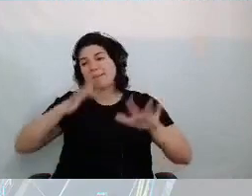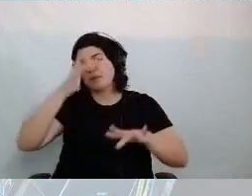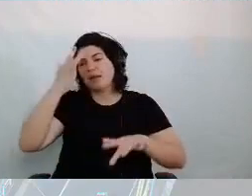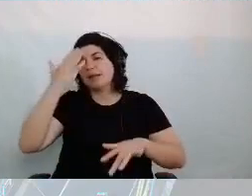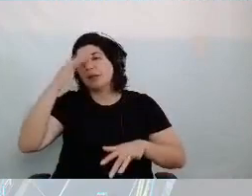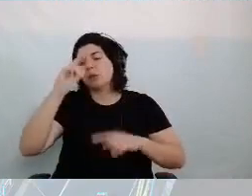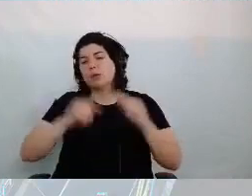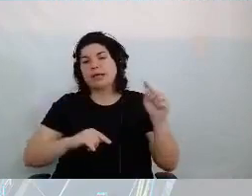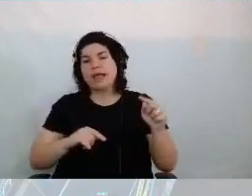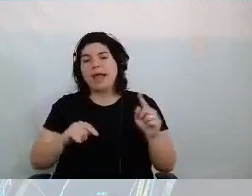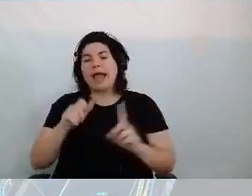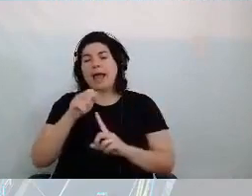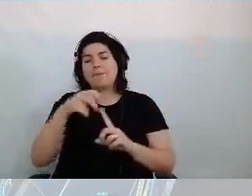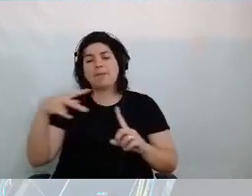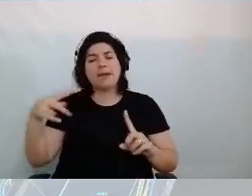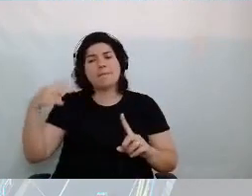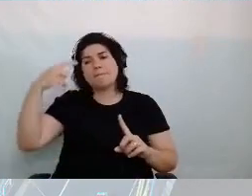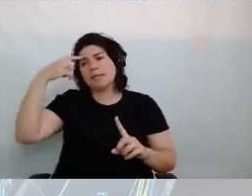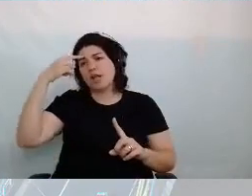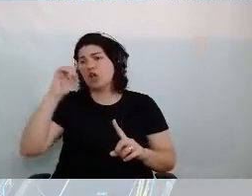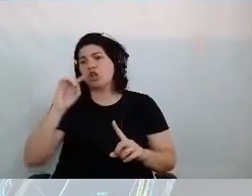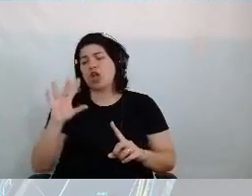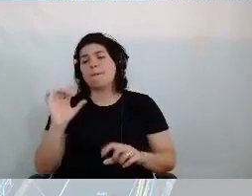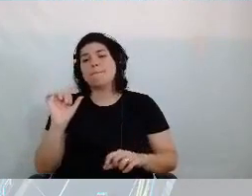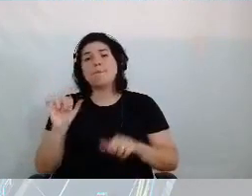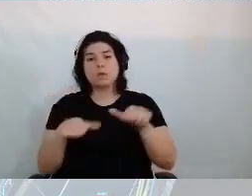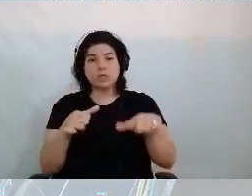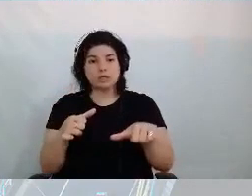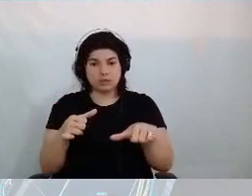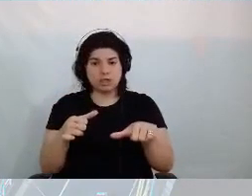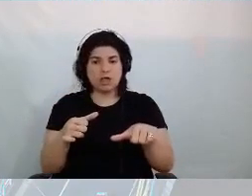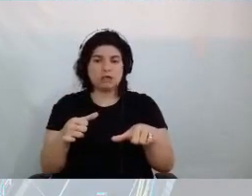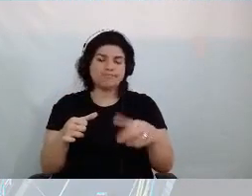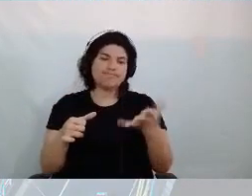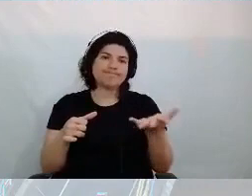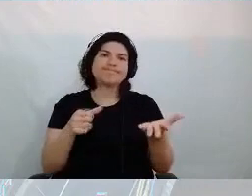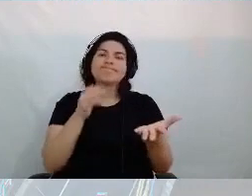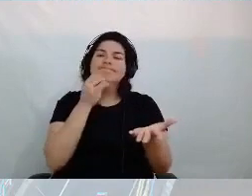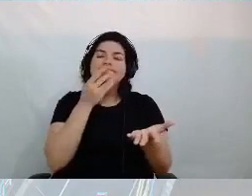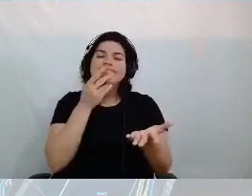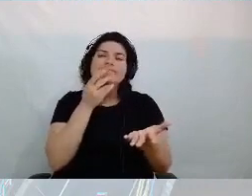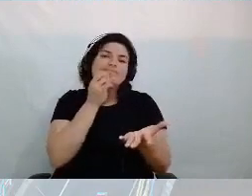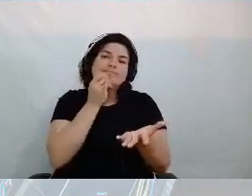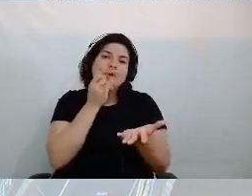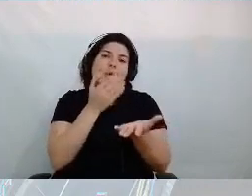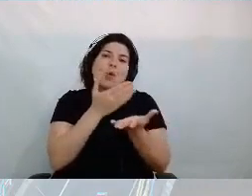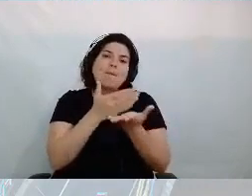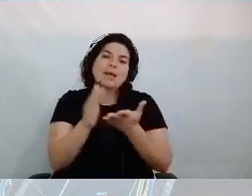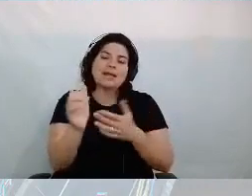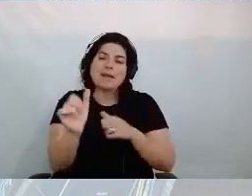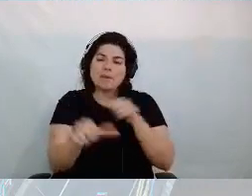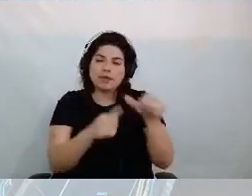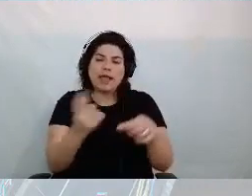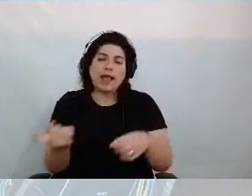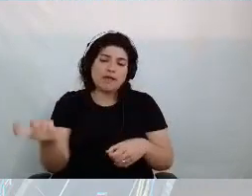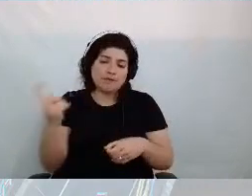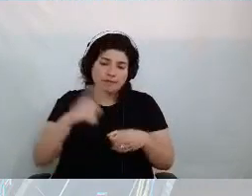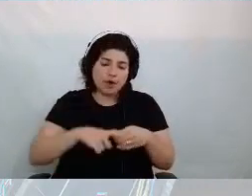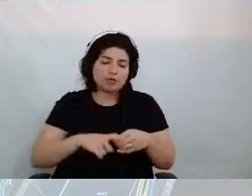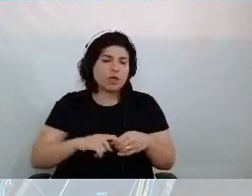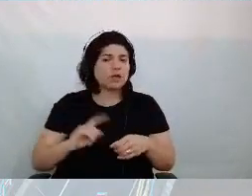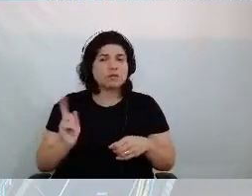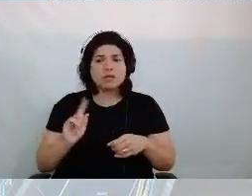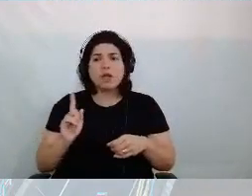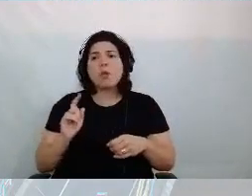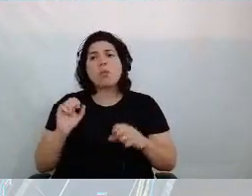capacidade da aplicação é no momento da ruptura. Que essa ruptura, começou a restartar, ficou instável. Mas não, a minha ruptura também